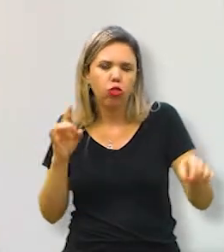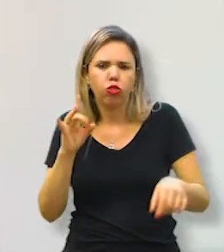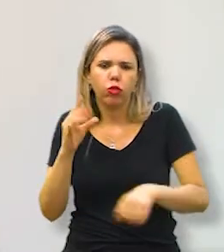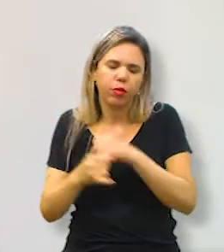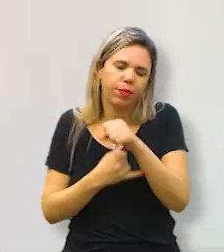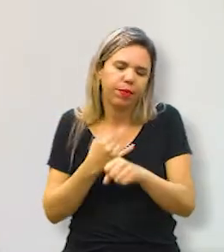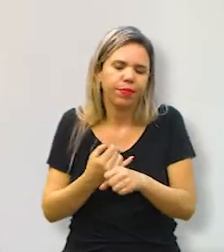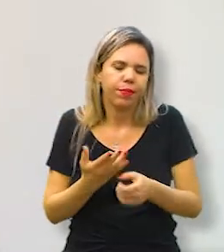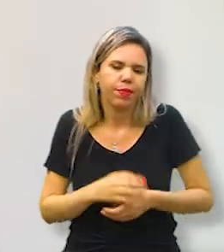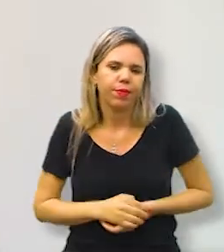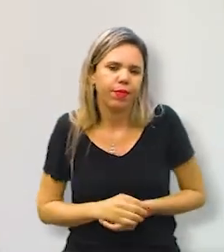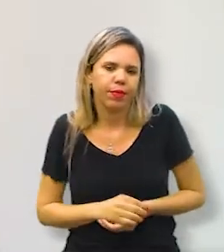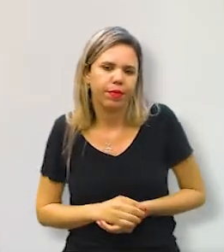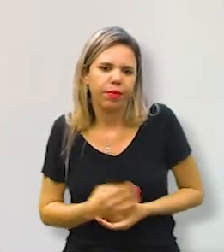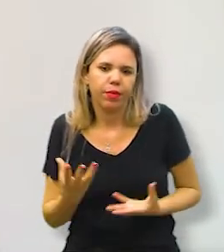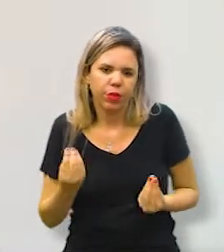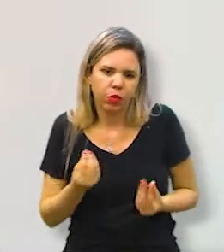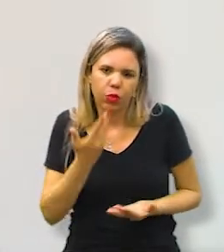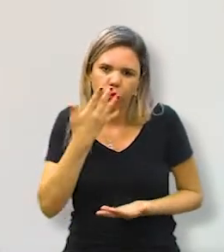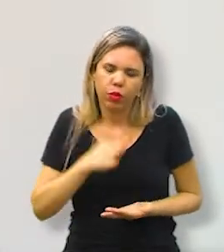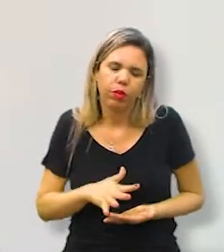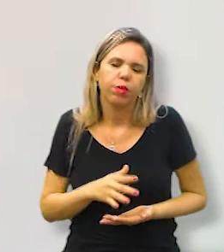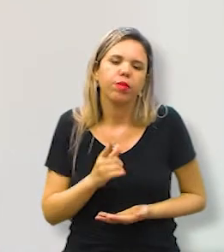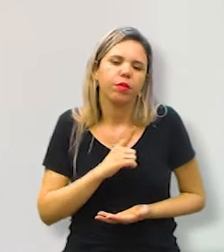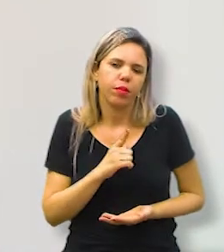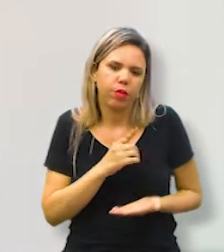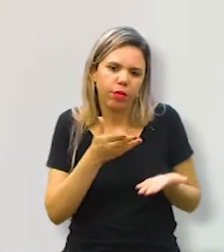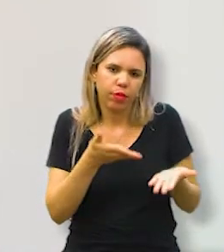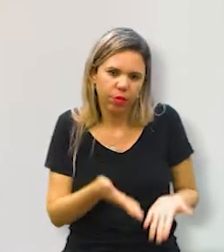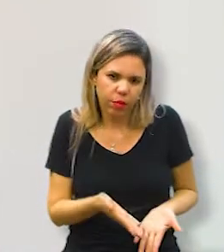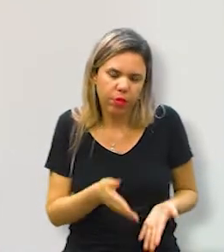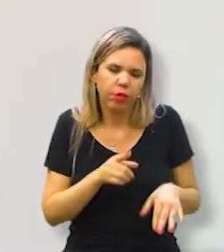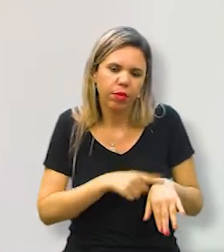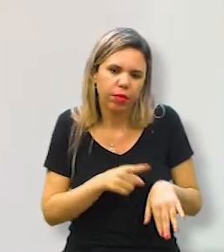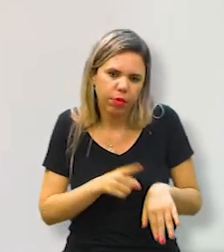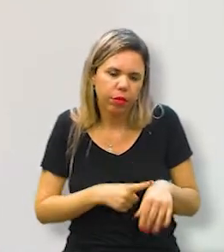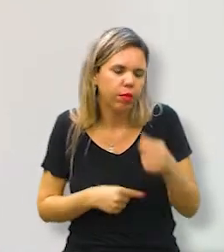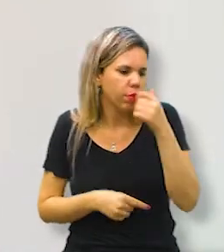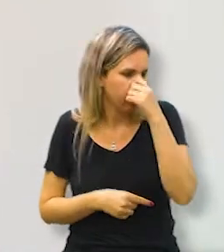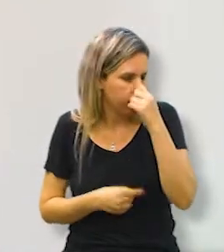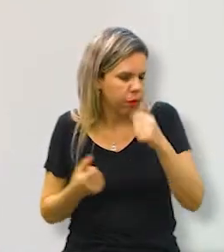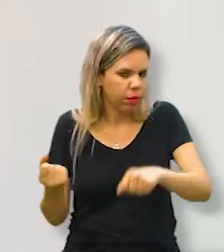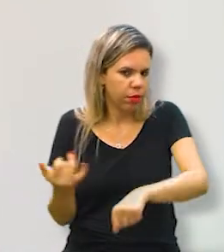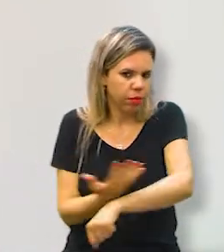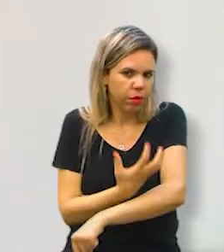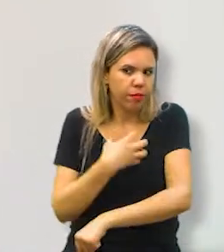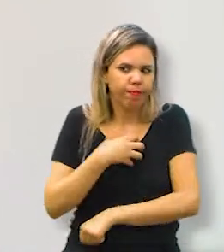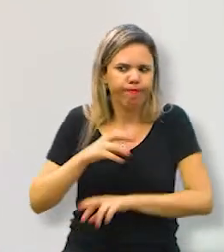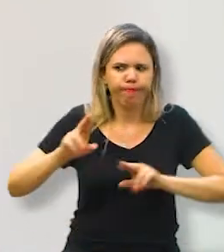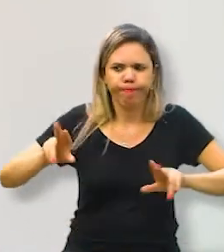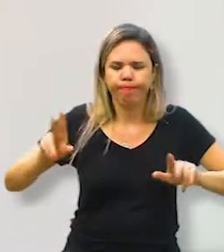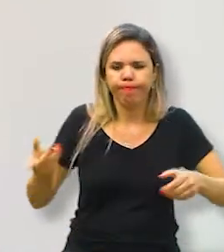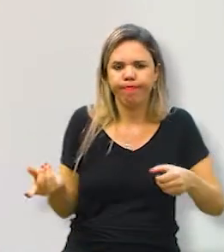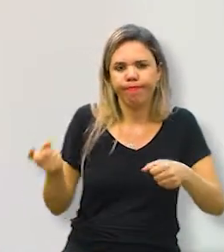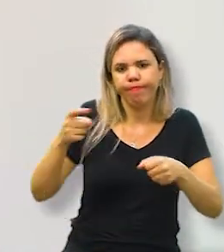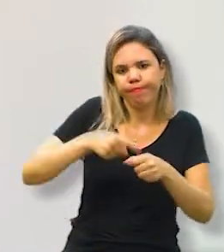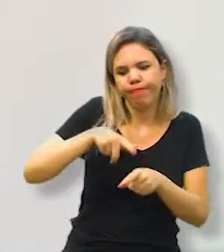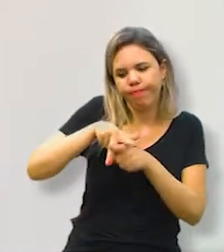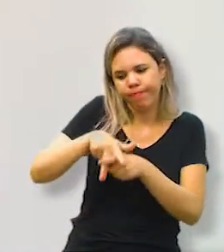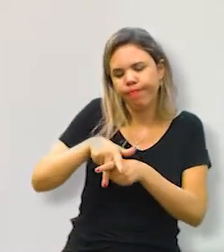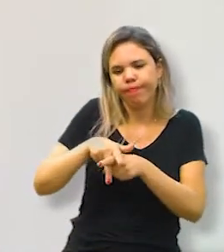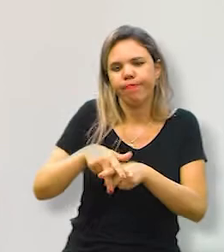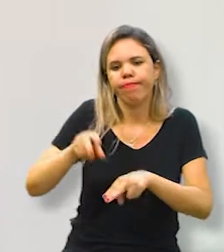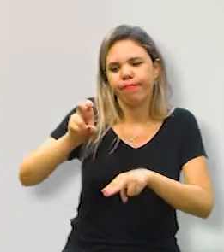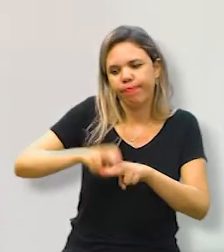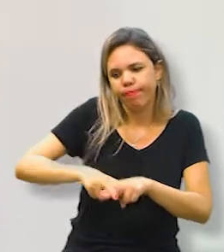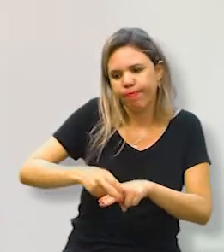internet. Então, muitas crianças vão ter esse momento, essa emoção diferente de voltar a sentar numa cadeira ao